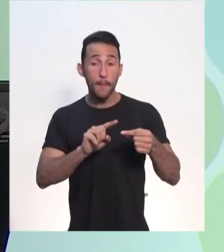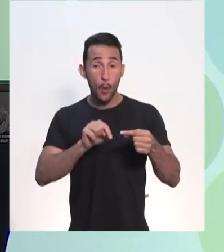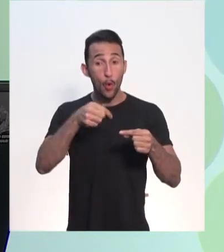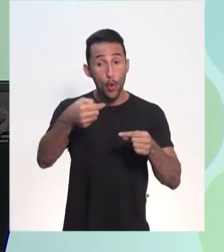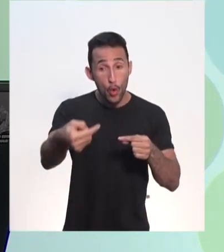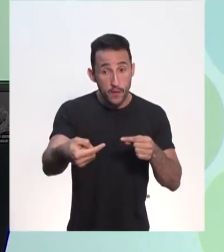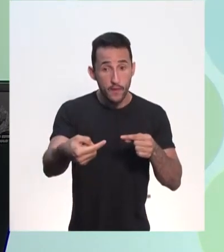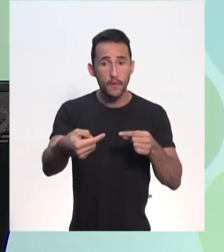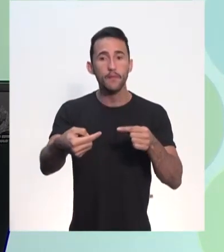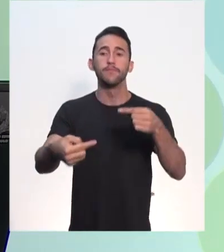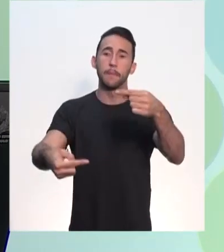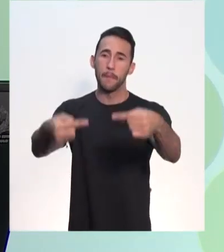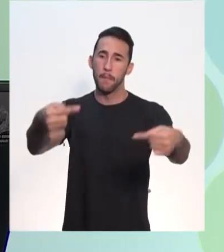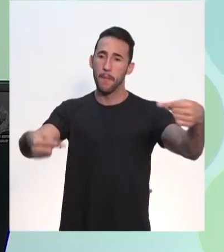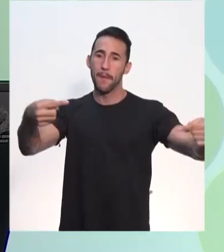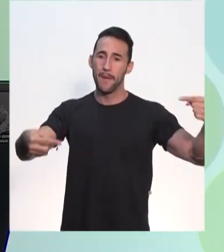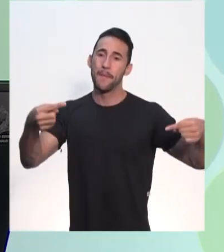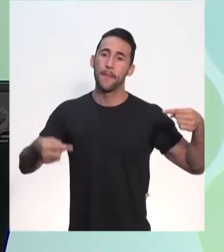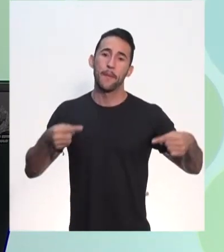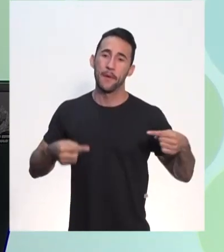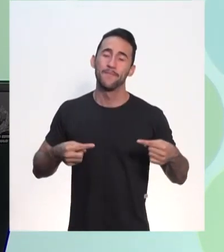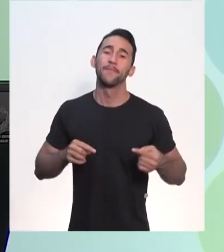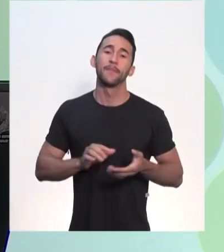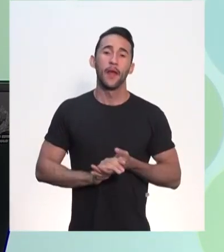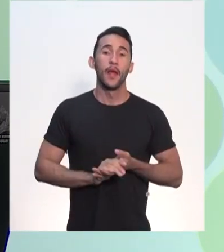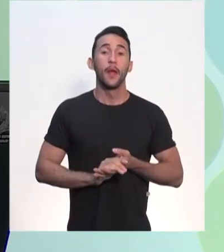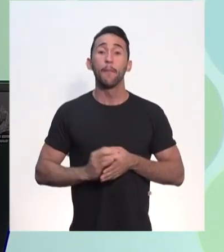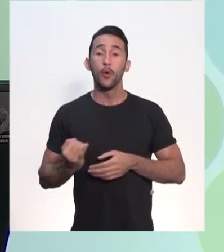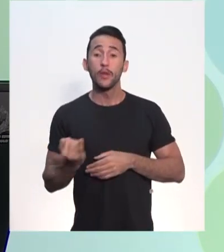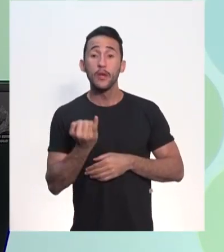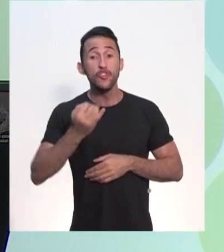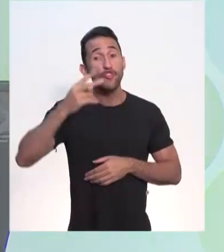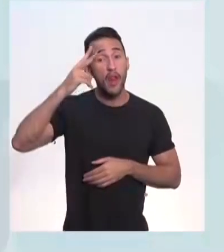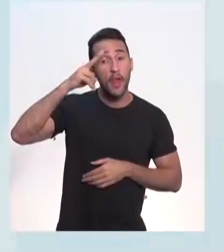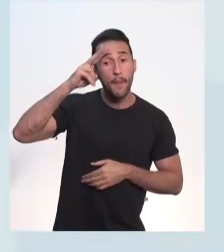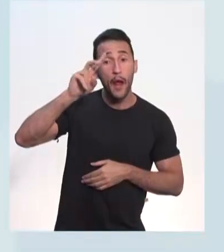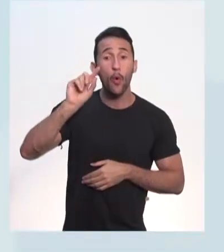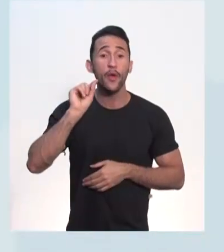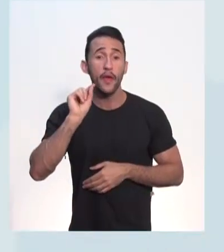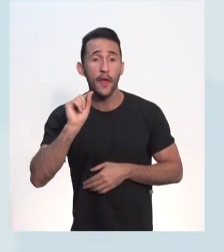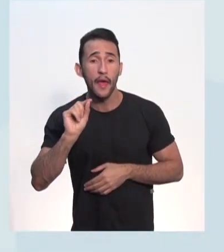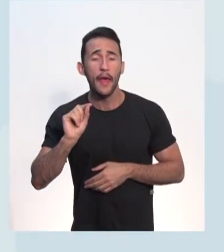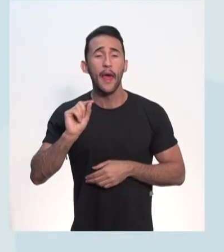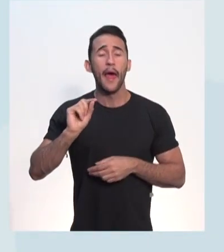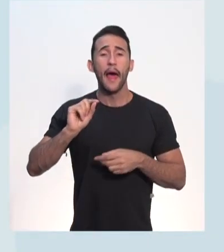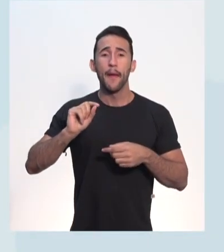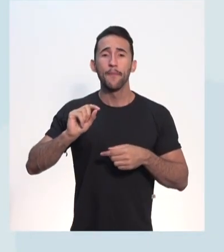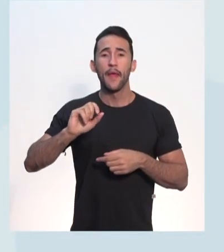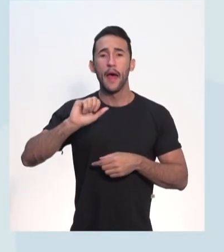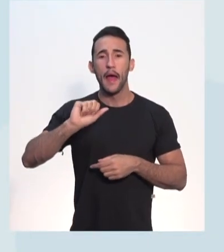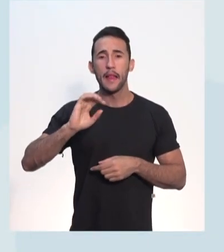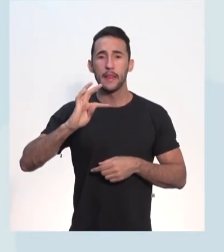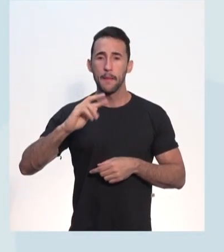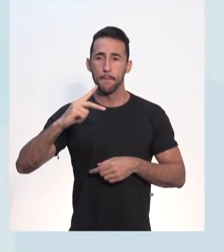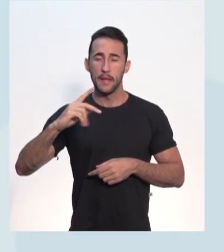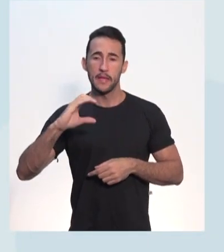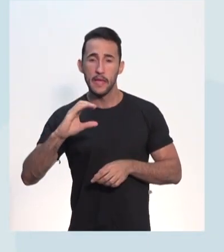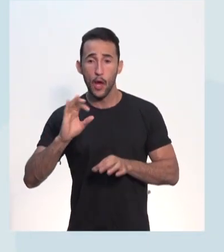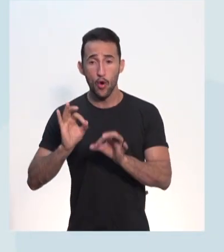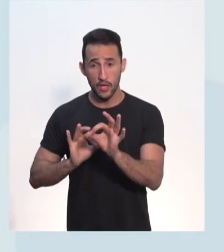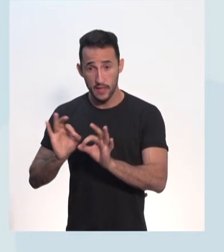questões. Importante lembrar, como nós destacamos aí também na tela, que as ATPCs que serão